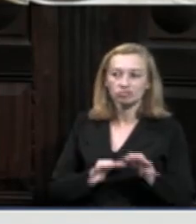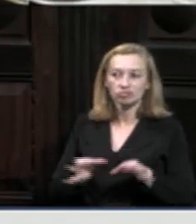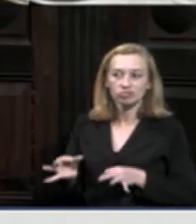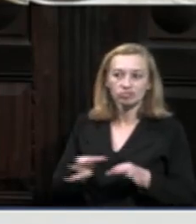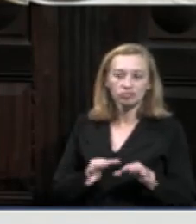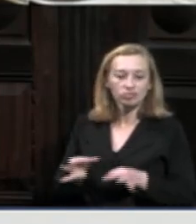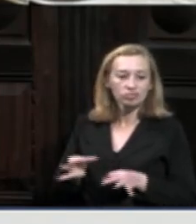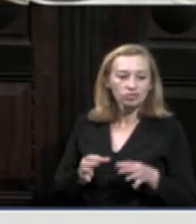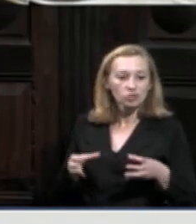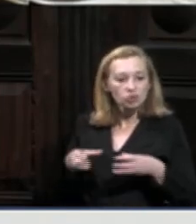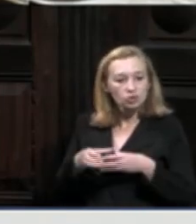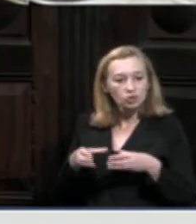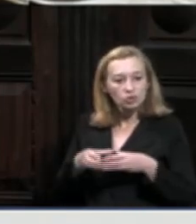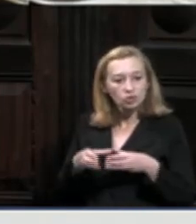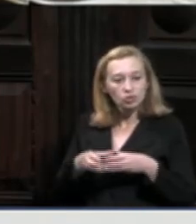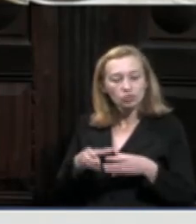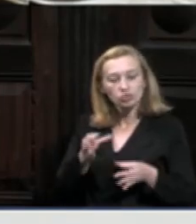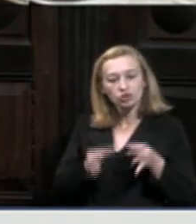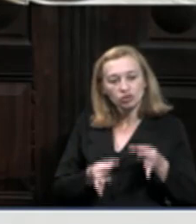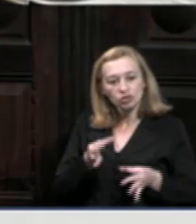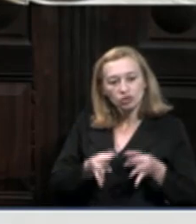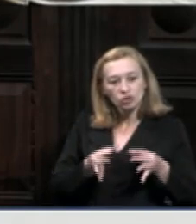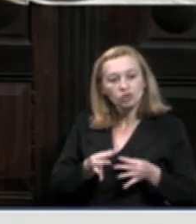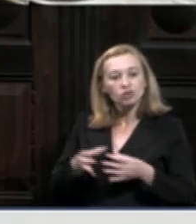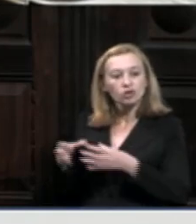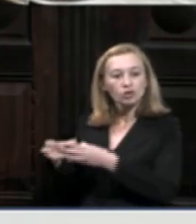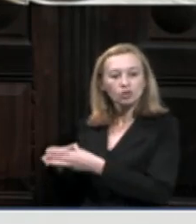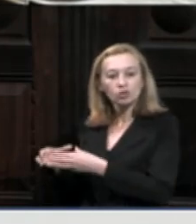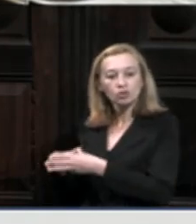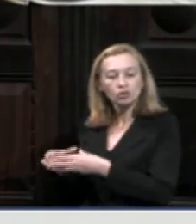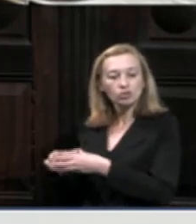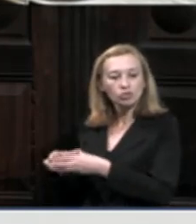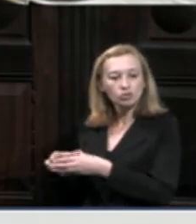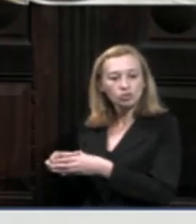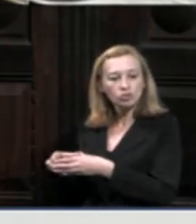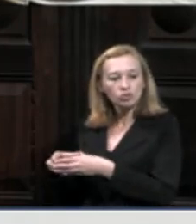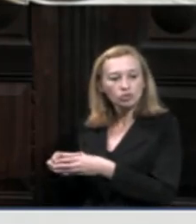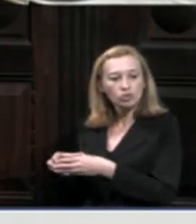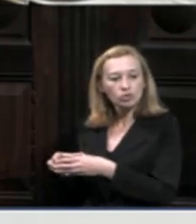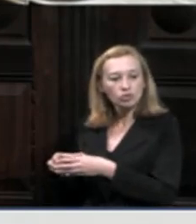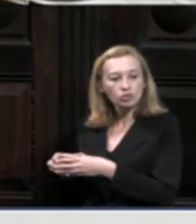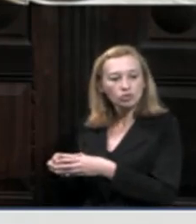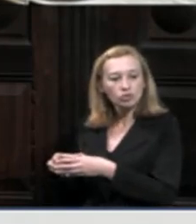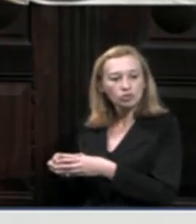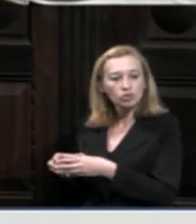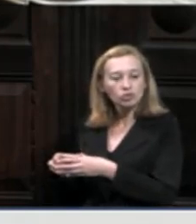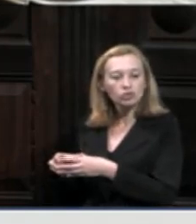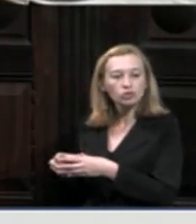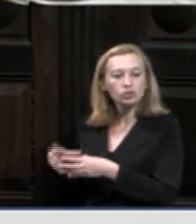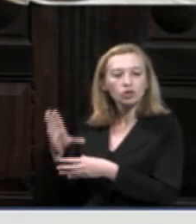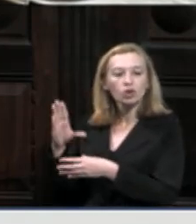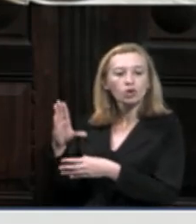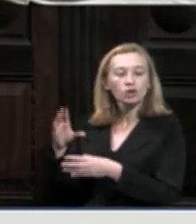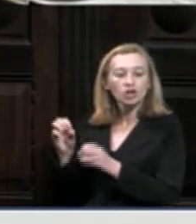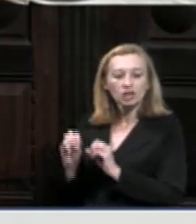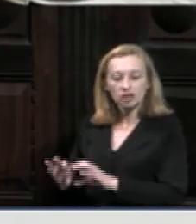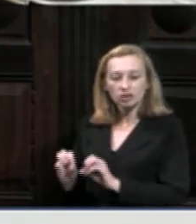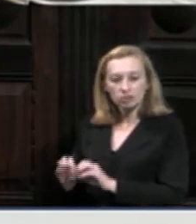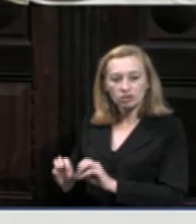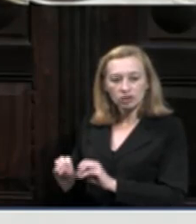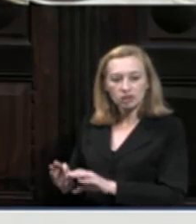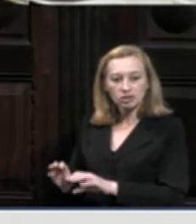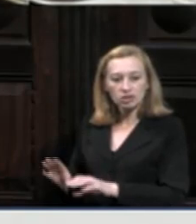tanto na Comissão de Constituição e Justiça, quanto na Comissão de Educação, presidida pelo deputado Conte Bittencourt,